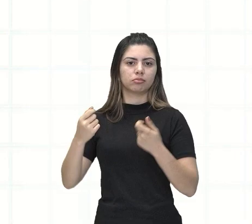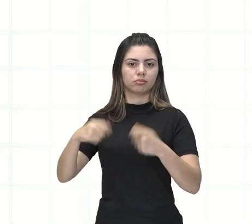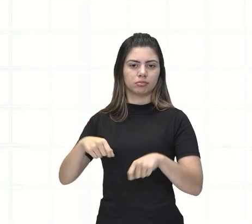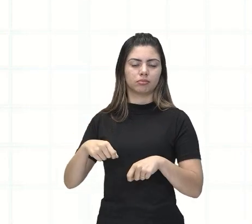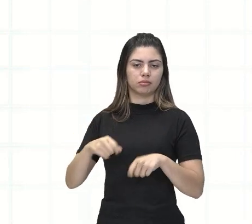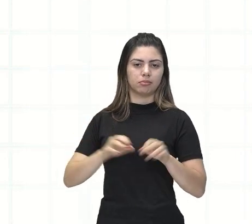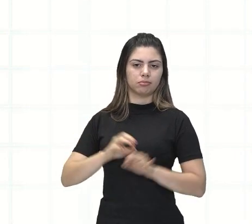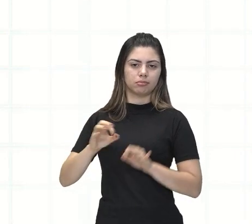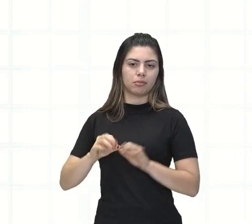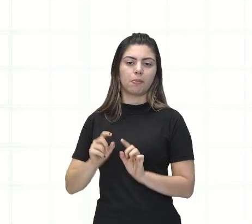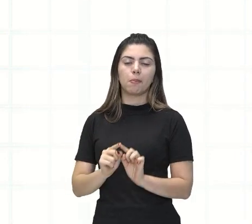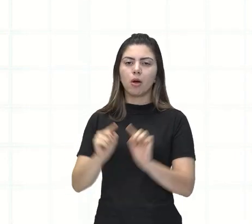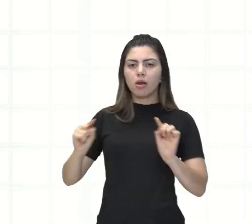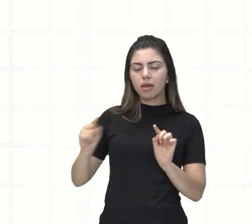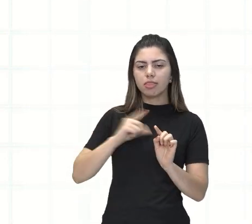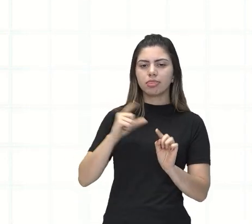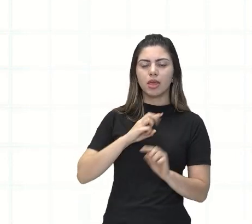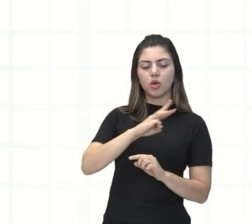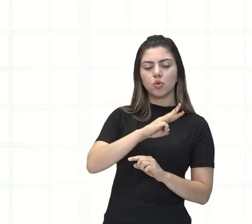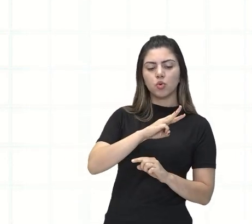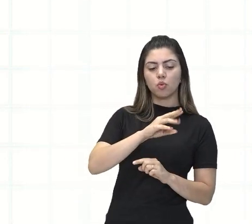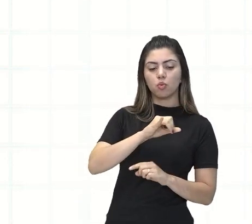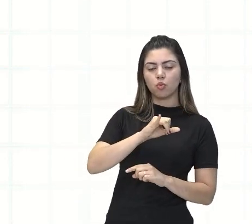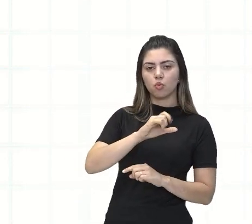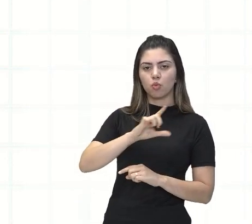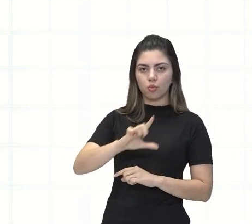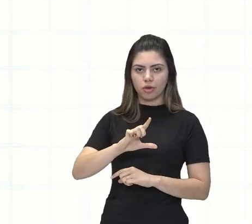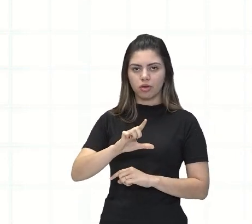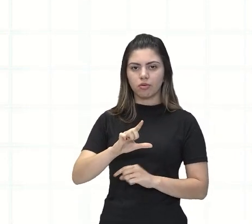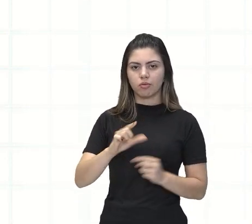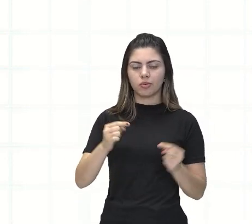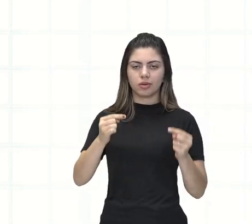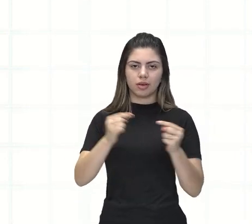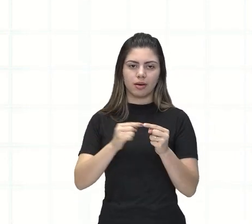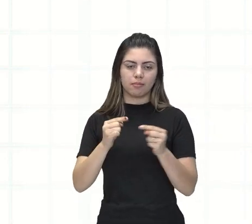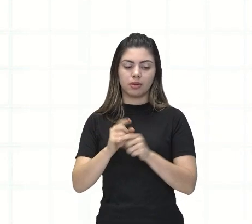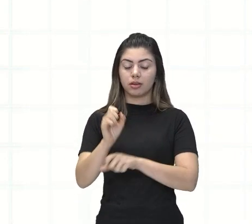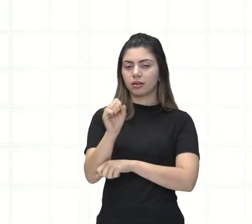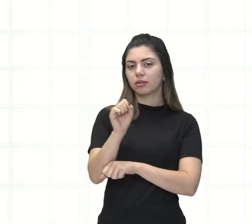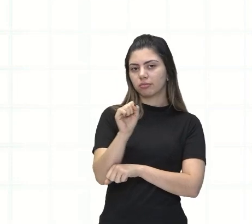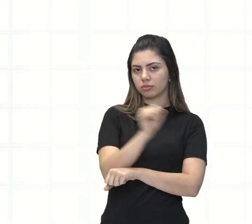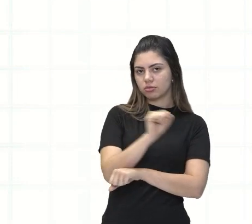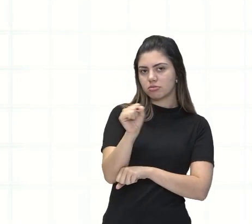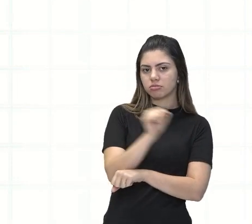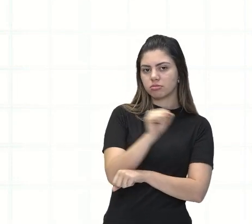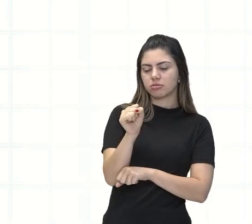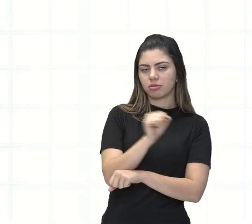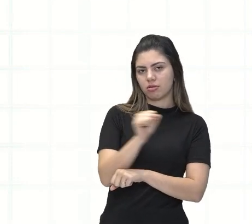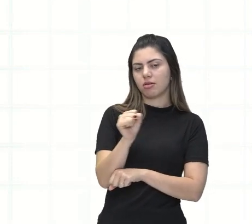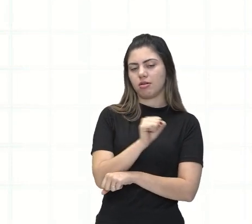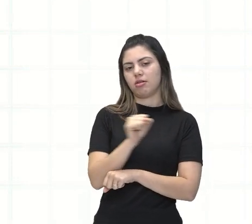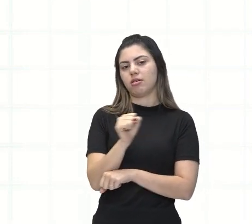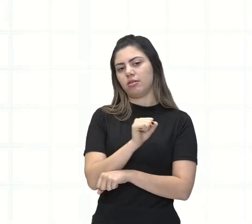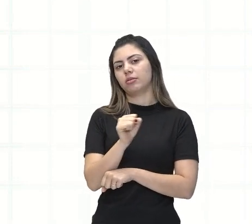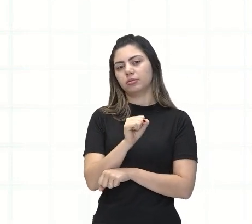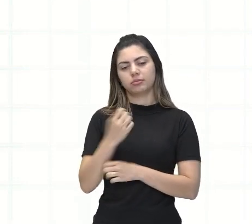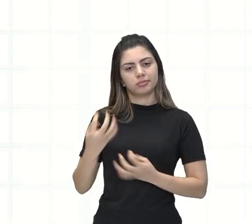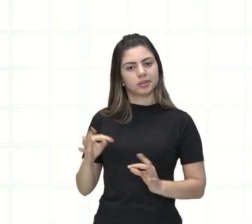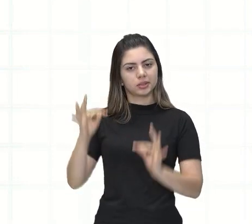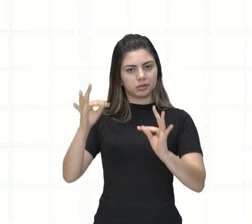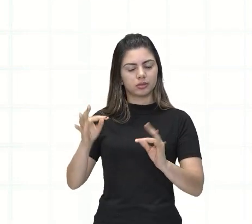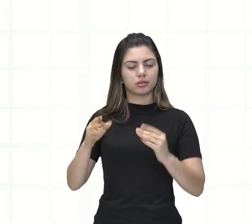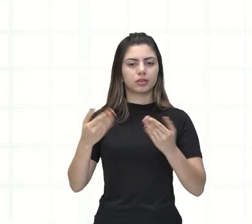dele, como está no plural aí, né, falando dos carros automáticos, eu estou falando que eles